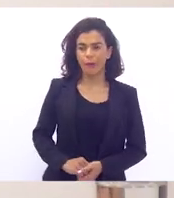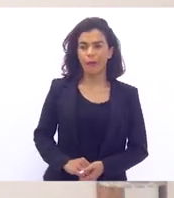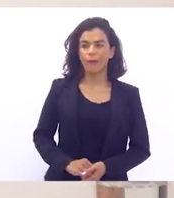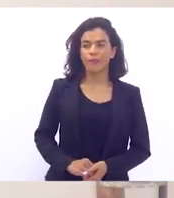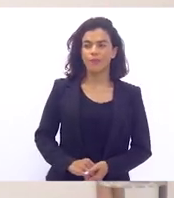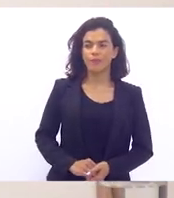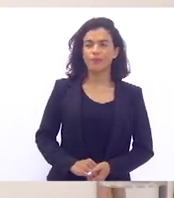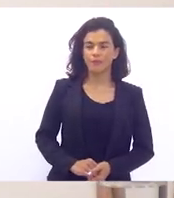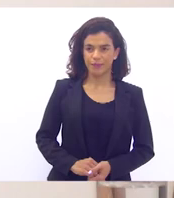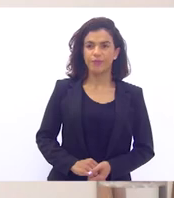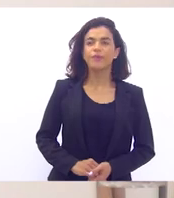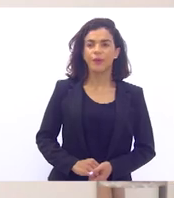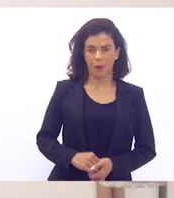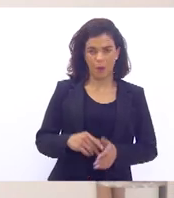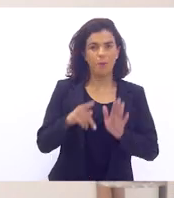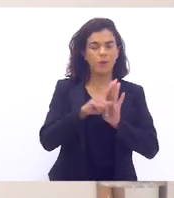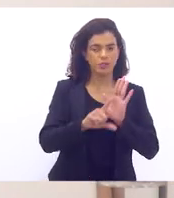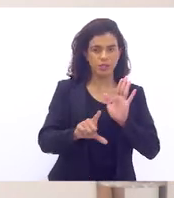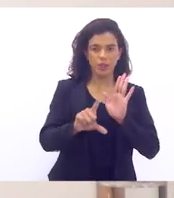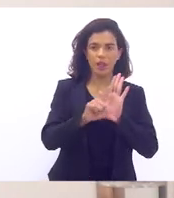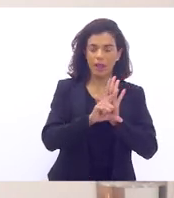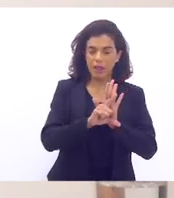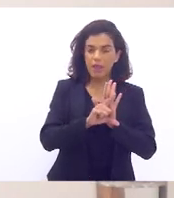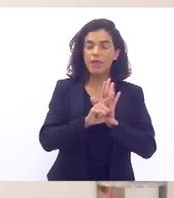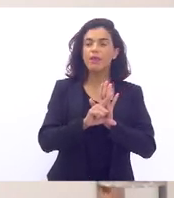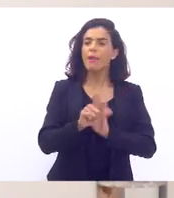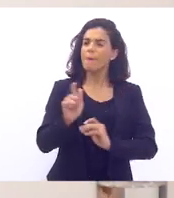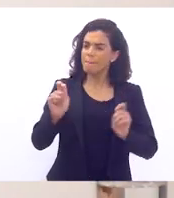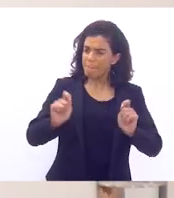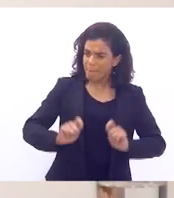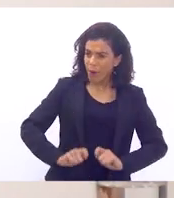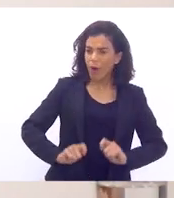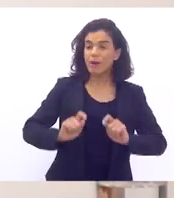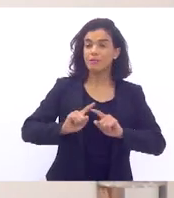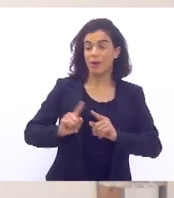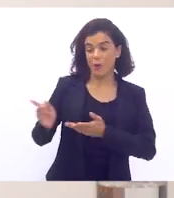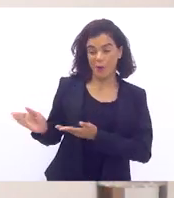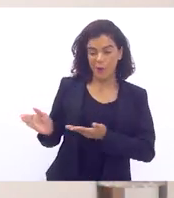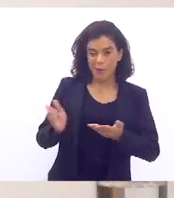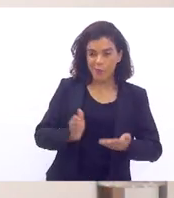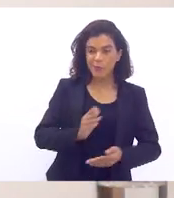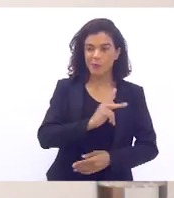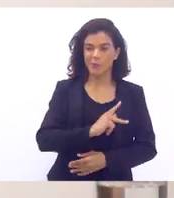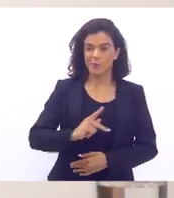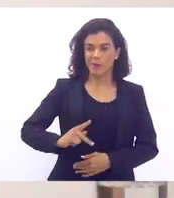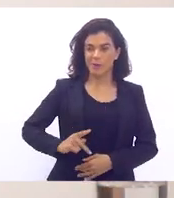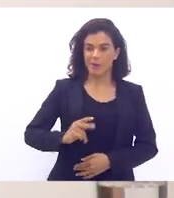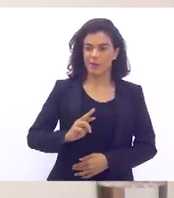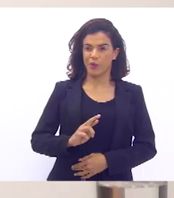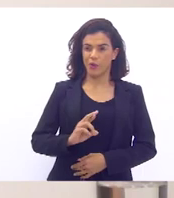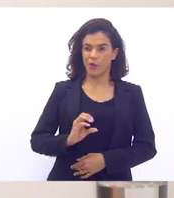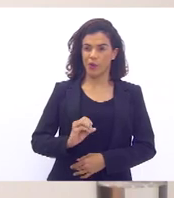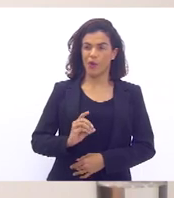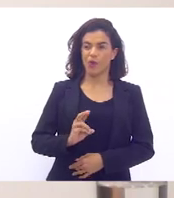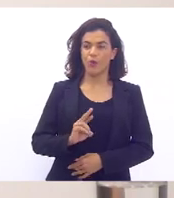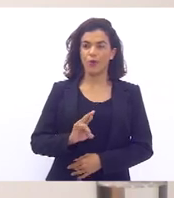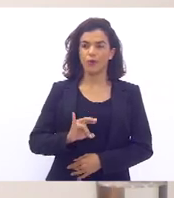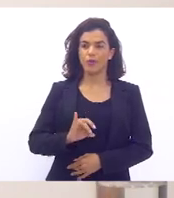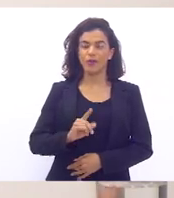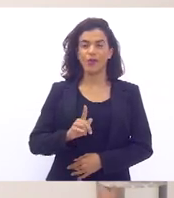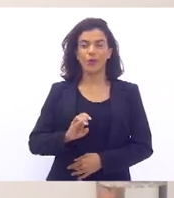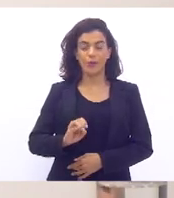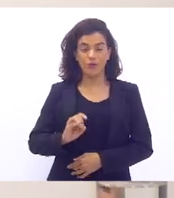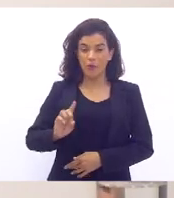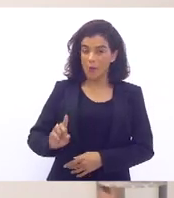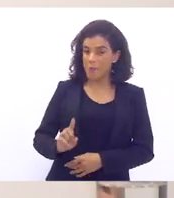o projeto de lei via legislaquias ele falou pode fazer mas chama o presidente Rodrigo Amorim que foi o primeiro entusiasmo